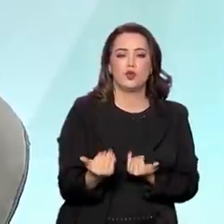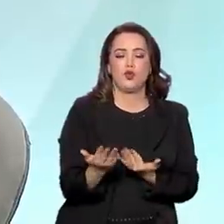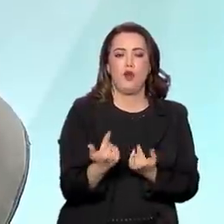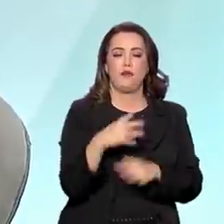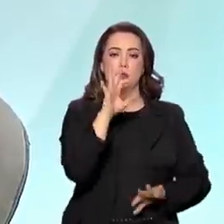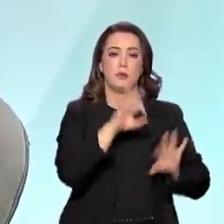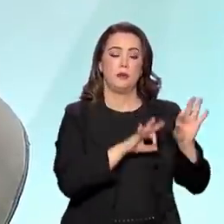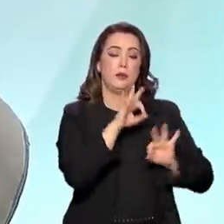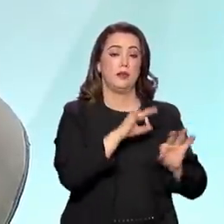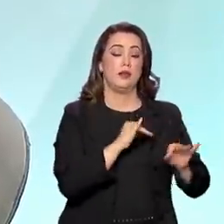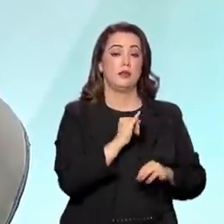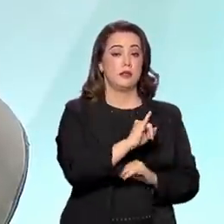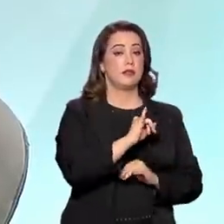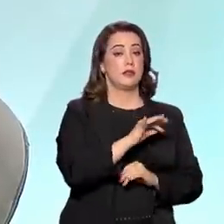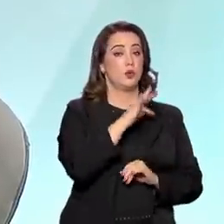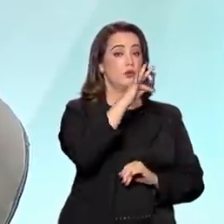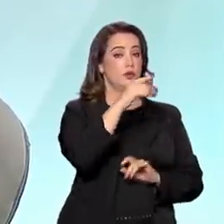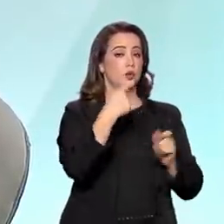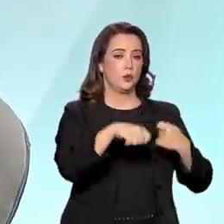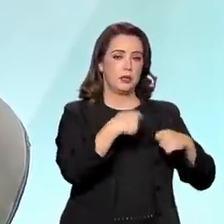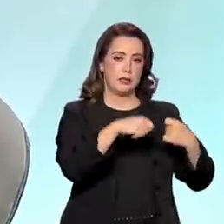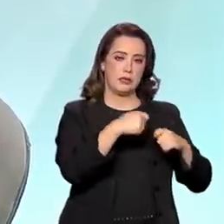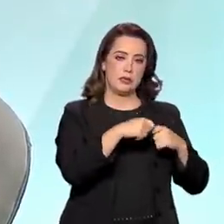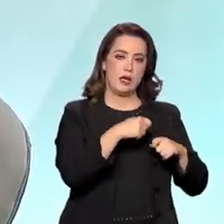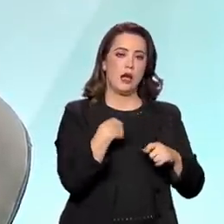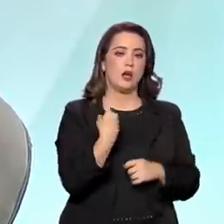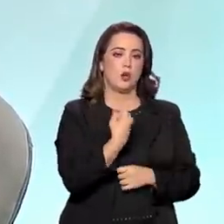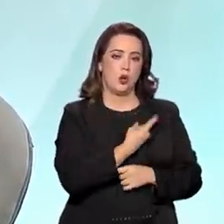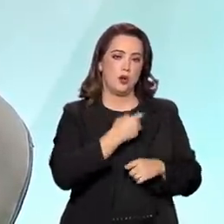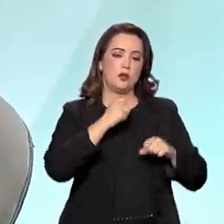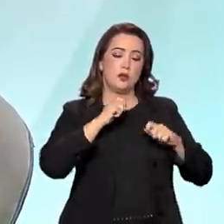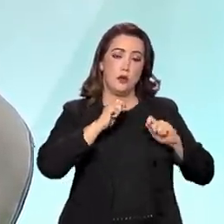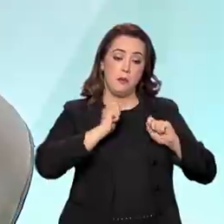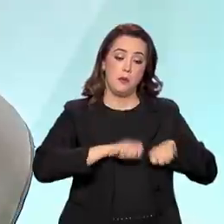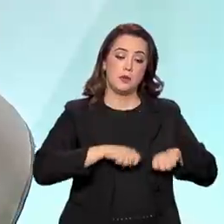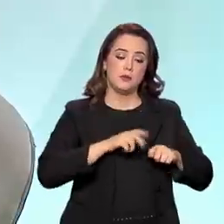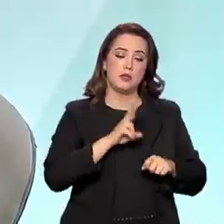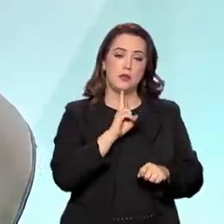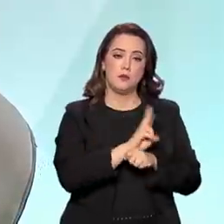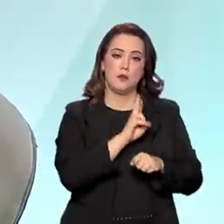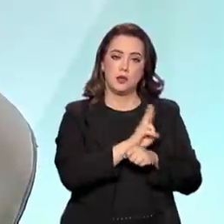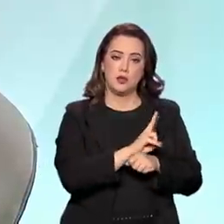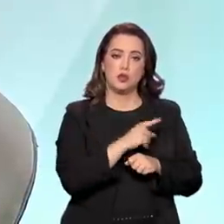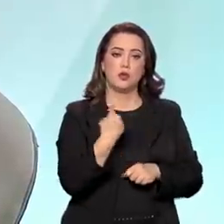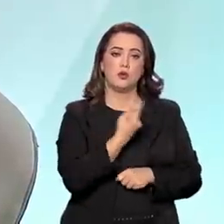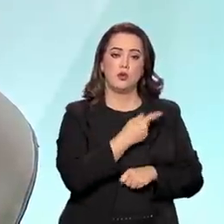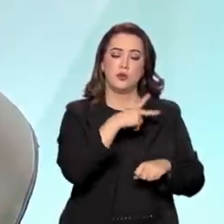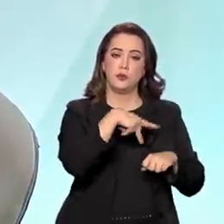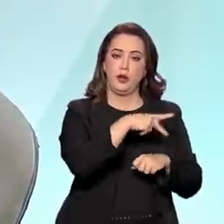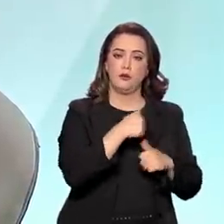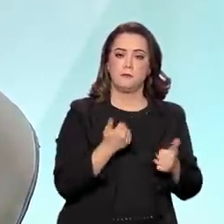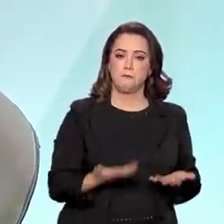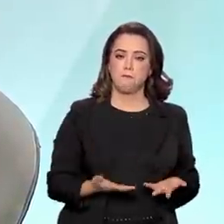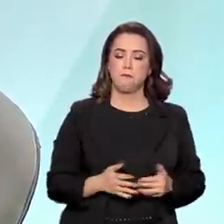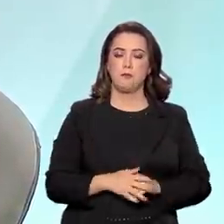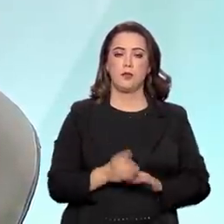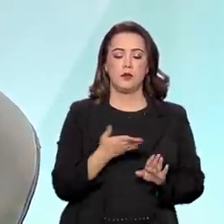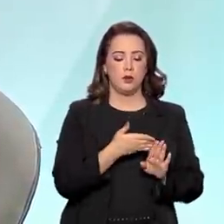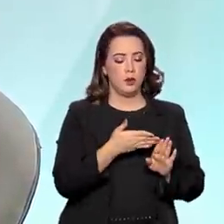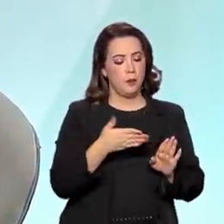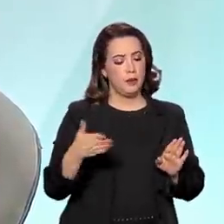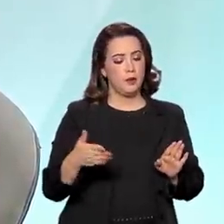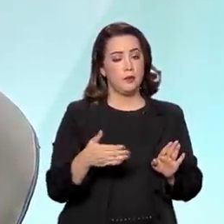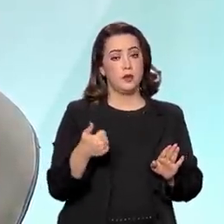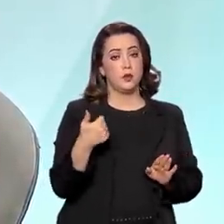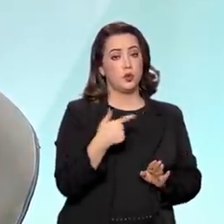para um dia se for o caso mobilizados está em condições né de fazer essa atividade então é um período